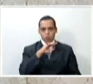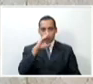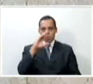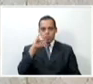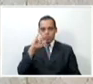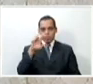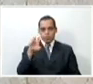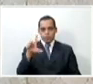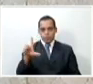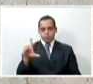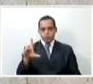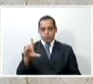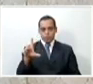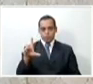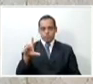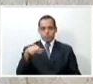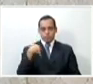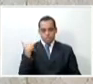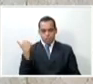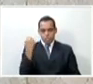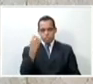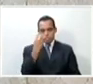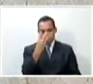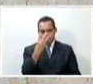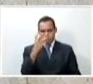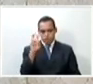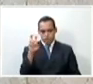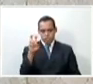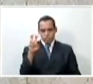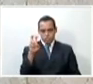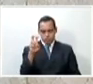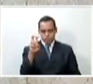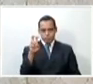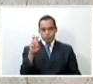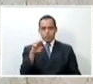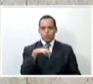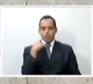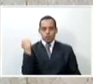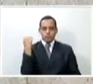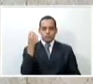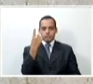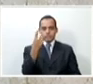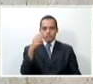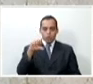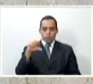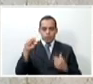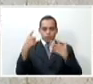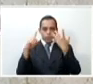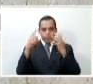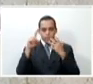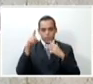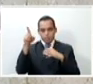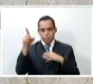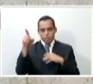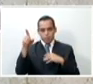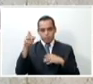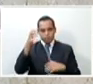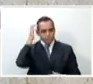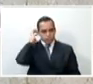de tropa seu, 35 anos, Reis, morto no dia 19 de fevereiro. Foi morto em Santo André quando 2 criminosos em